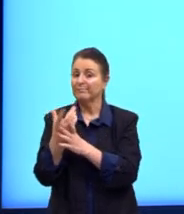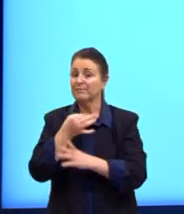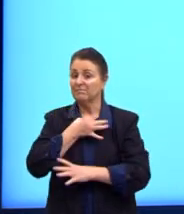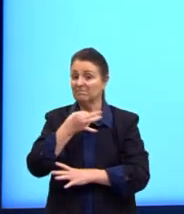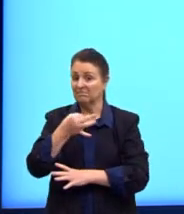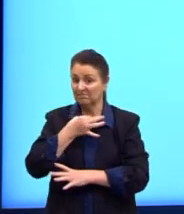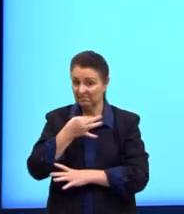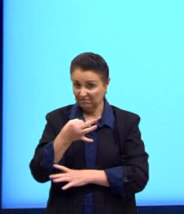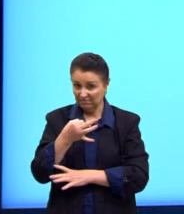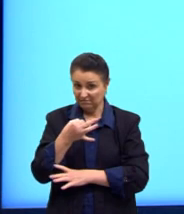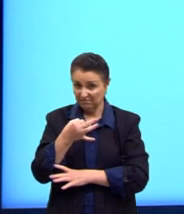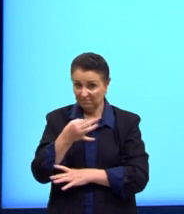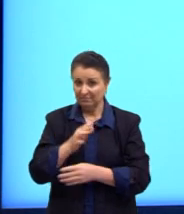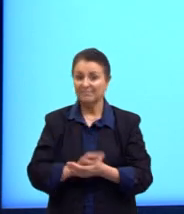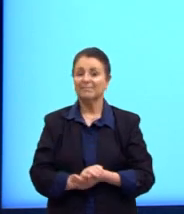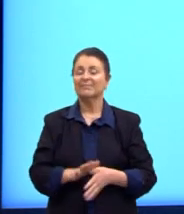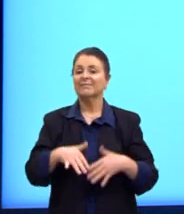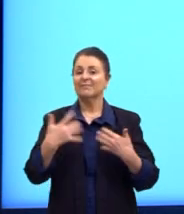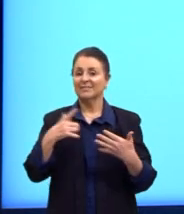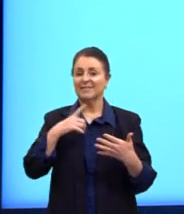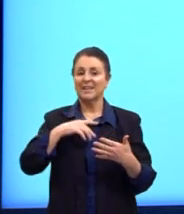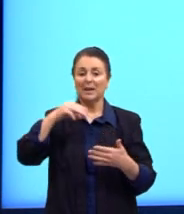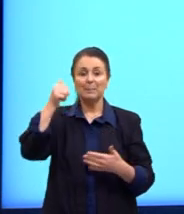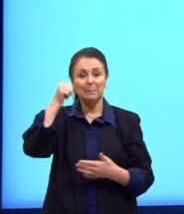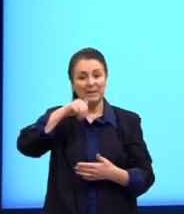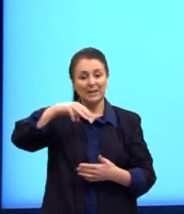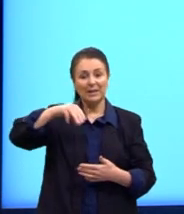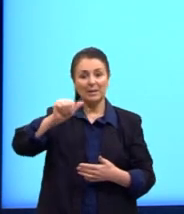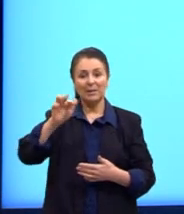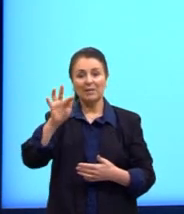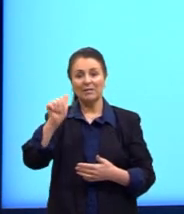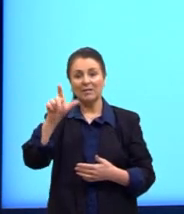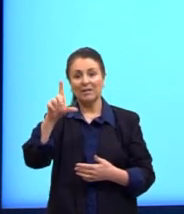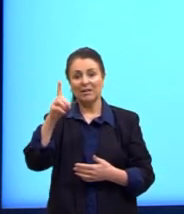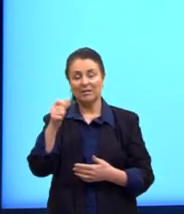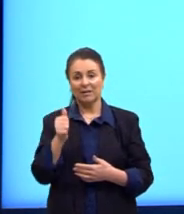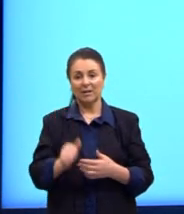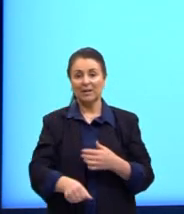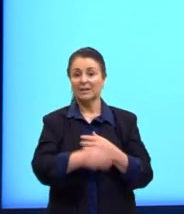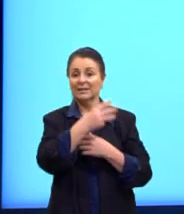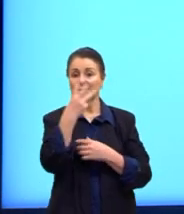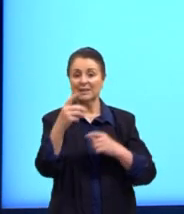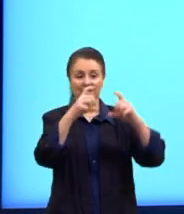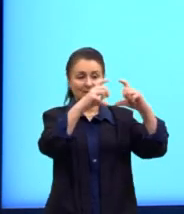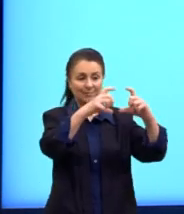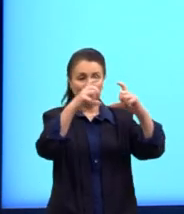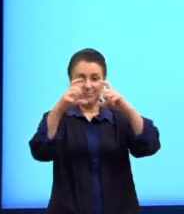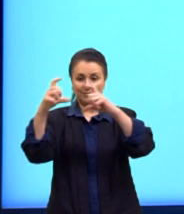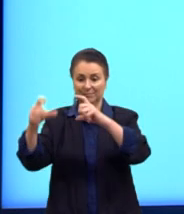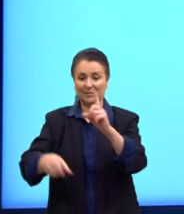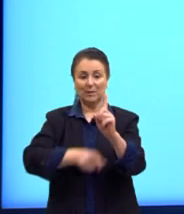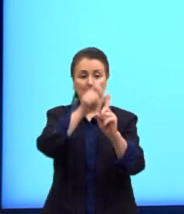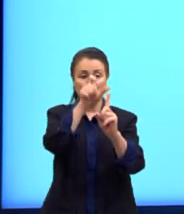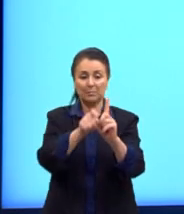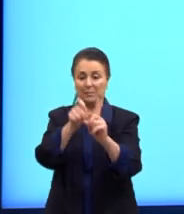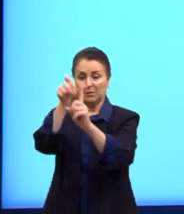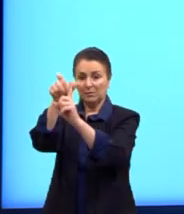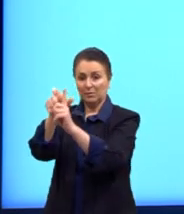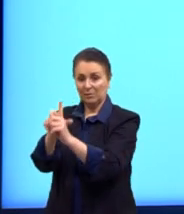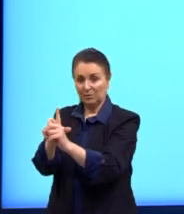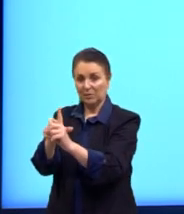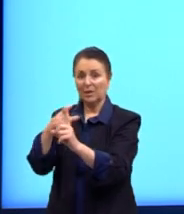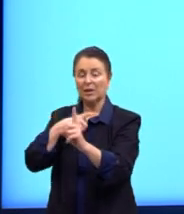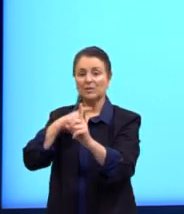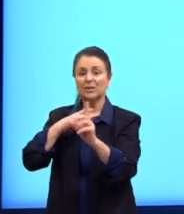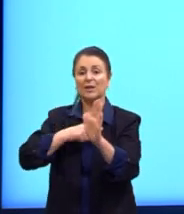né então aqui a gente tem a Mafalda em três quadrinhos a gente tem personagem a gente tem o